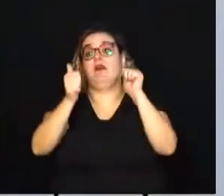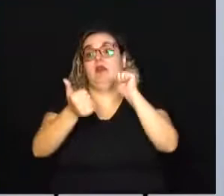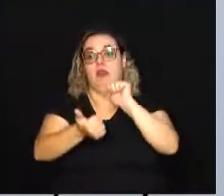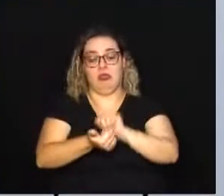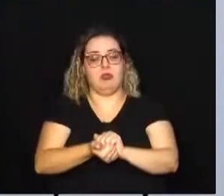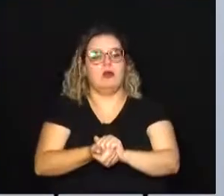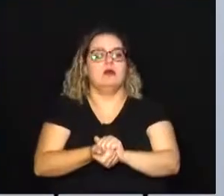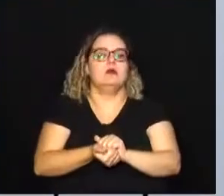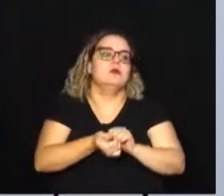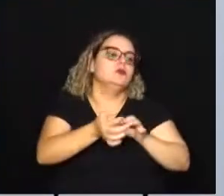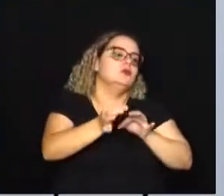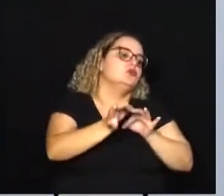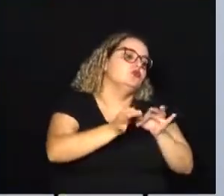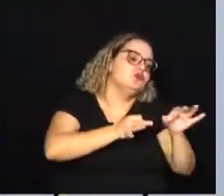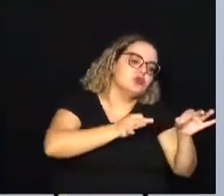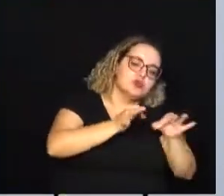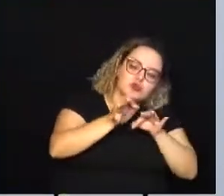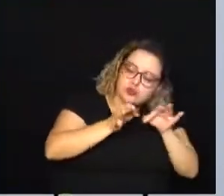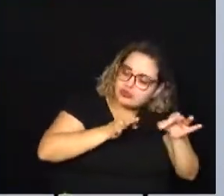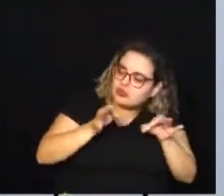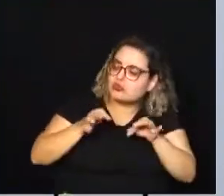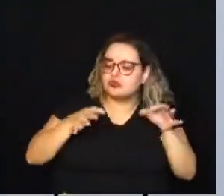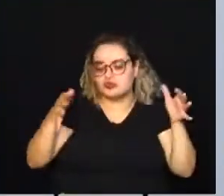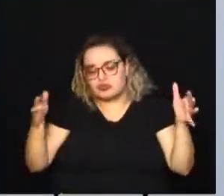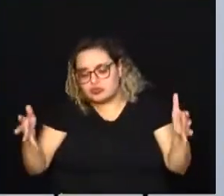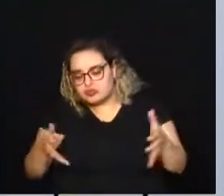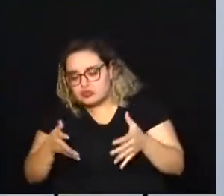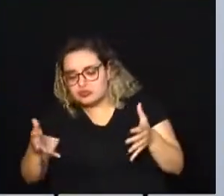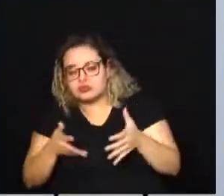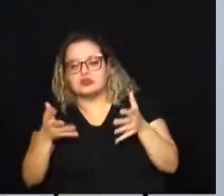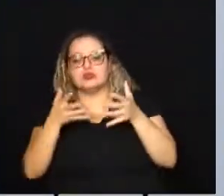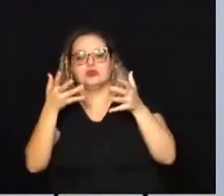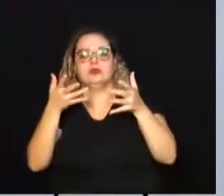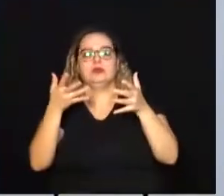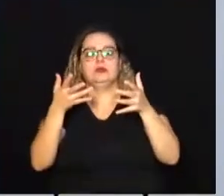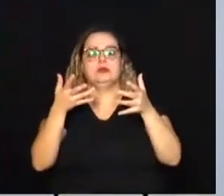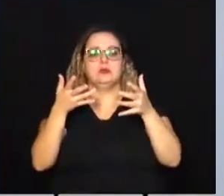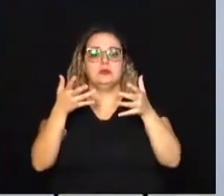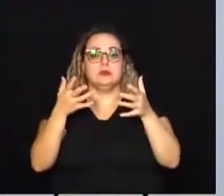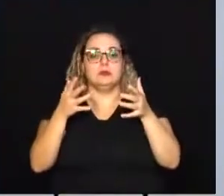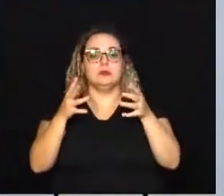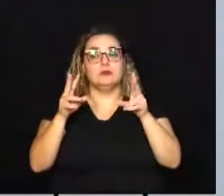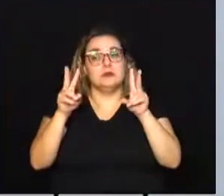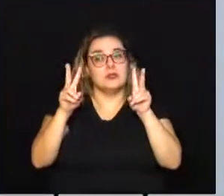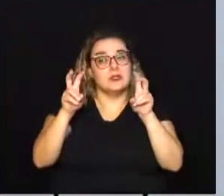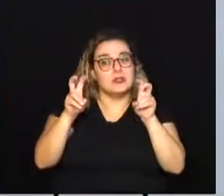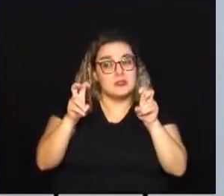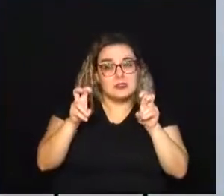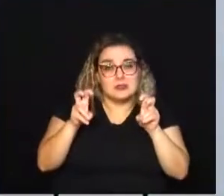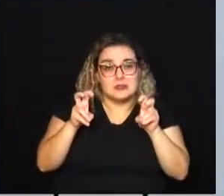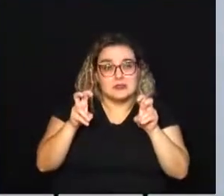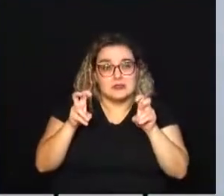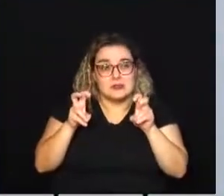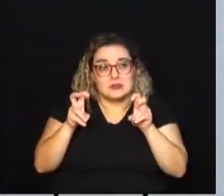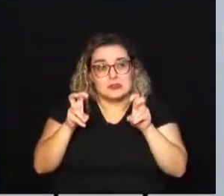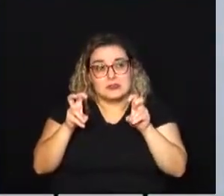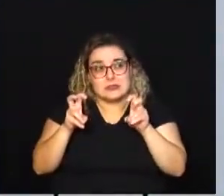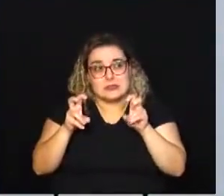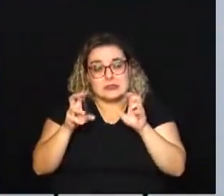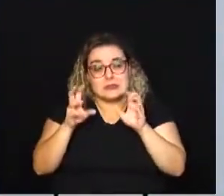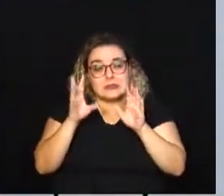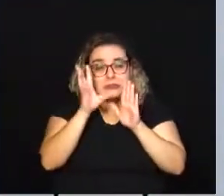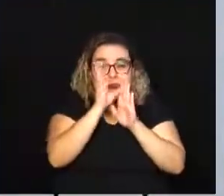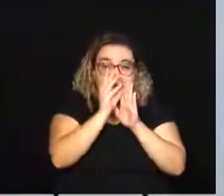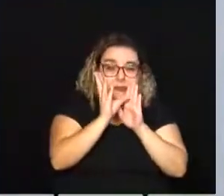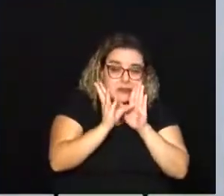de projetos, a partir de iniciativas, né? Mesmo nesse contexto extremamente limitado, né, que a gente